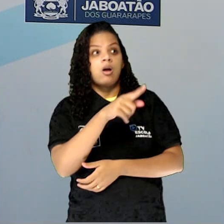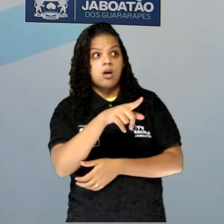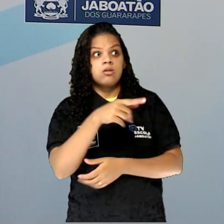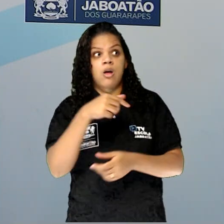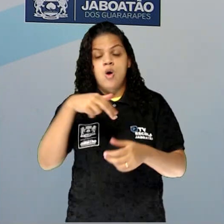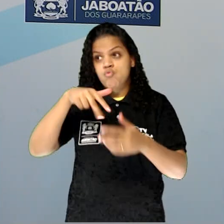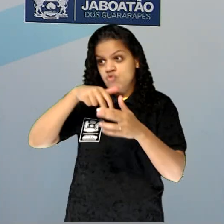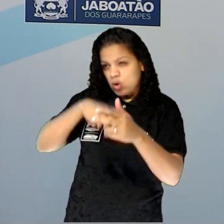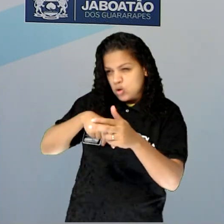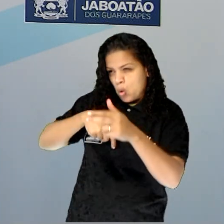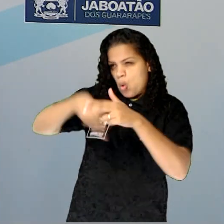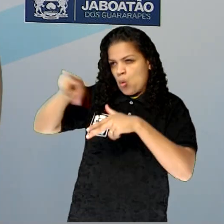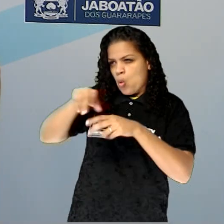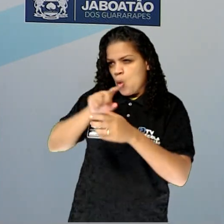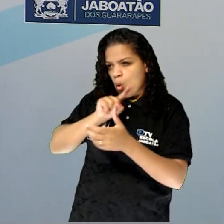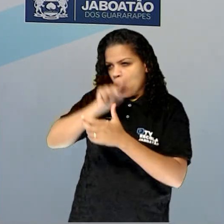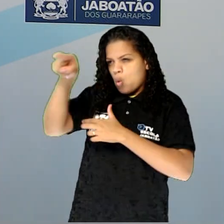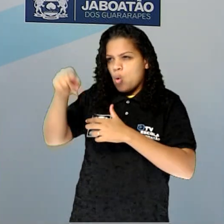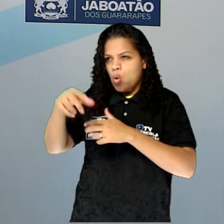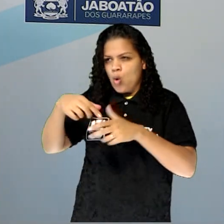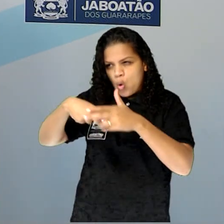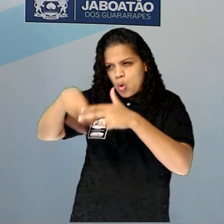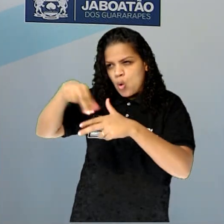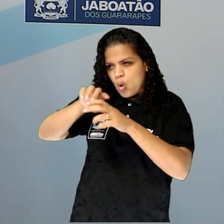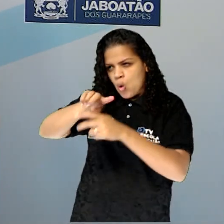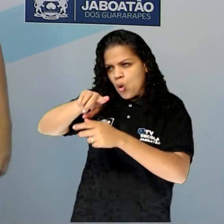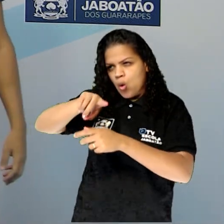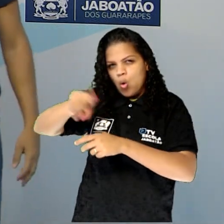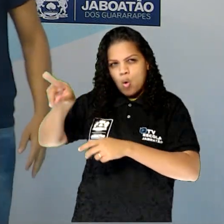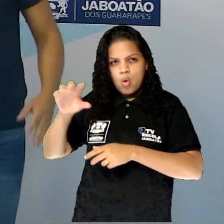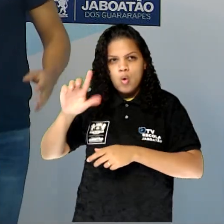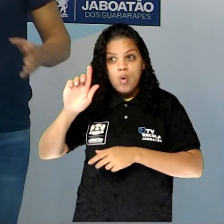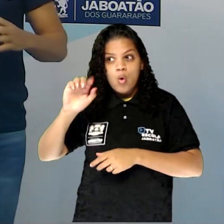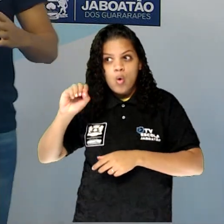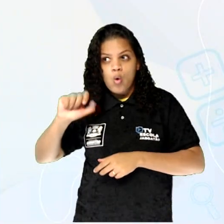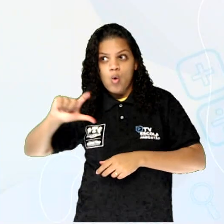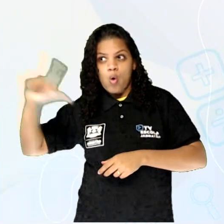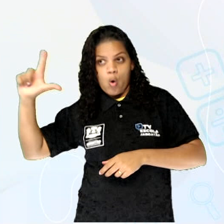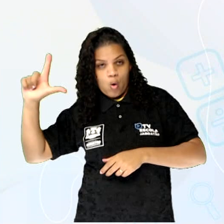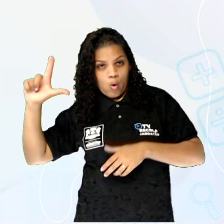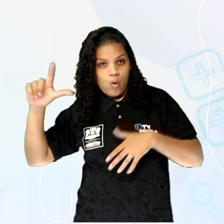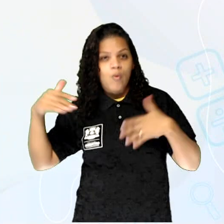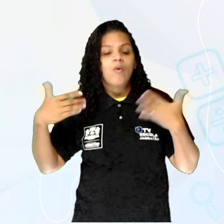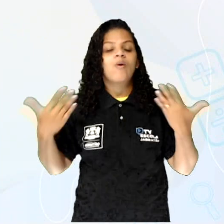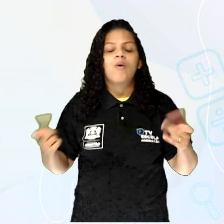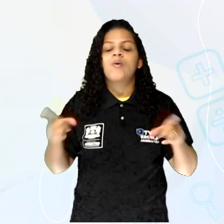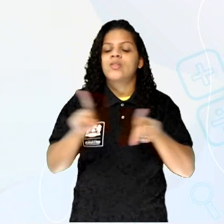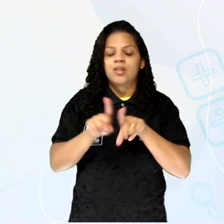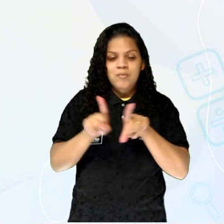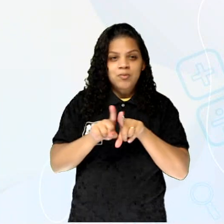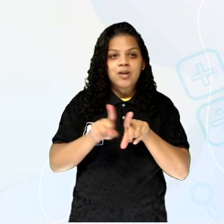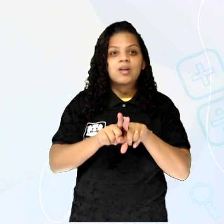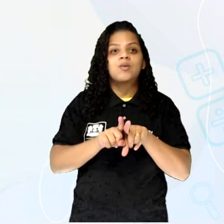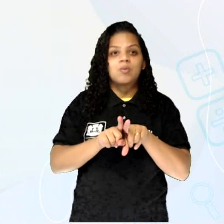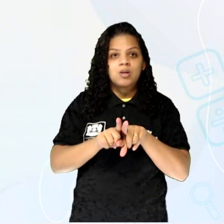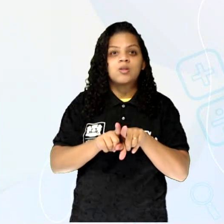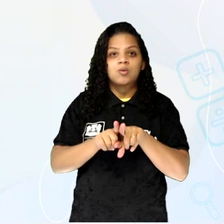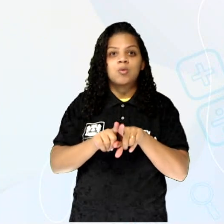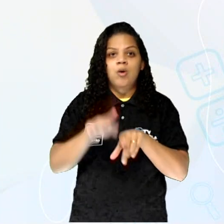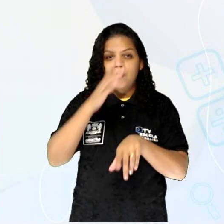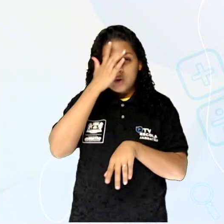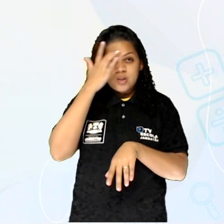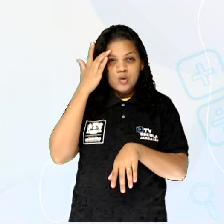portanto fez o gol ou quando você está assistindo televisão e Alguém troca de posição com zuando o